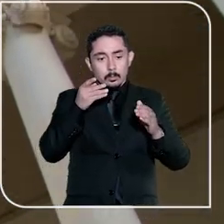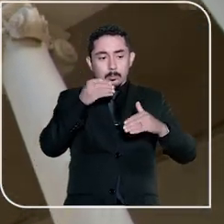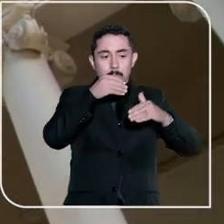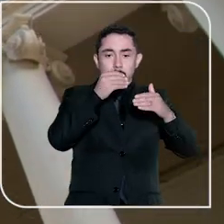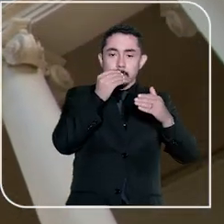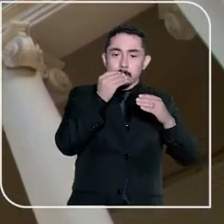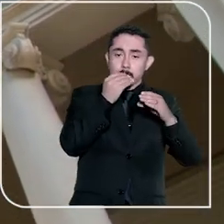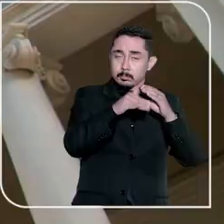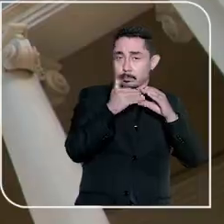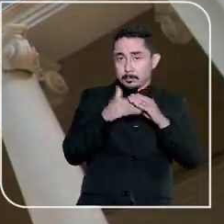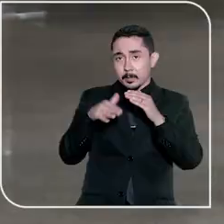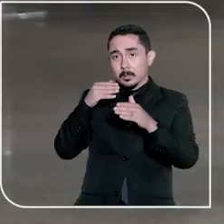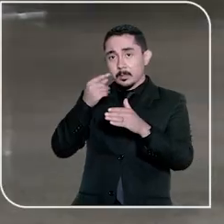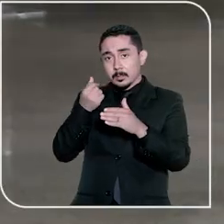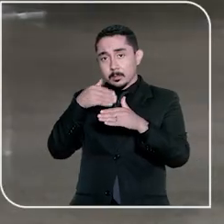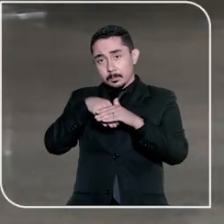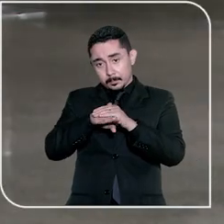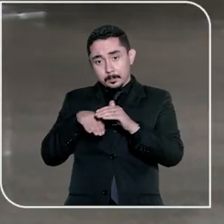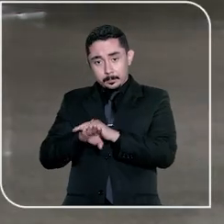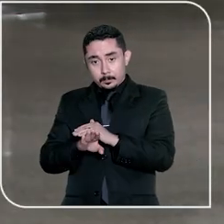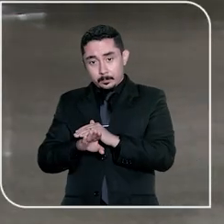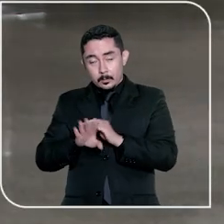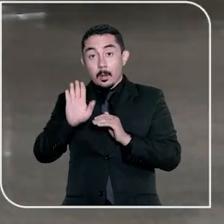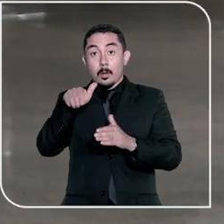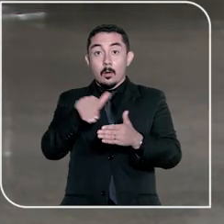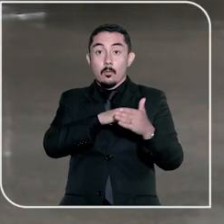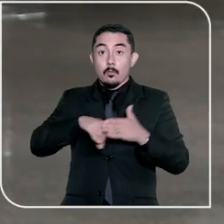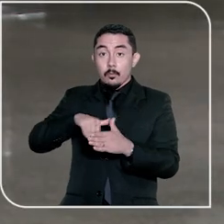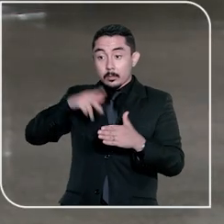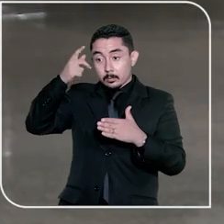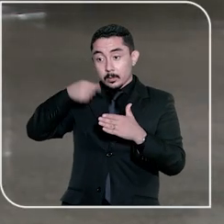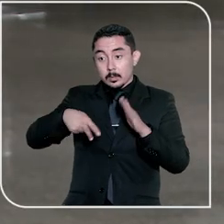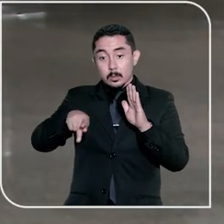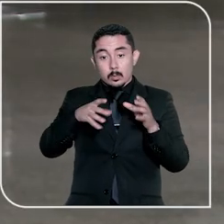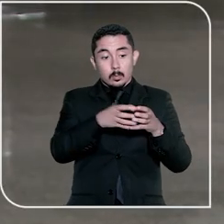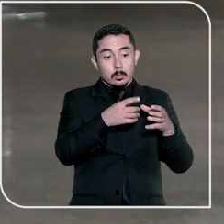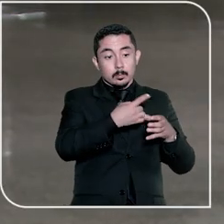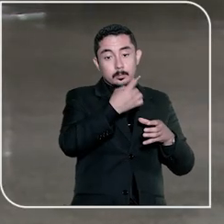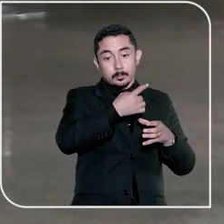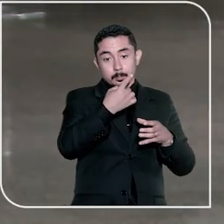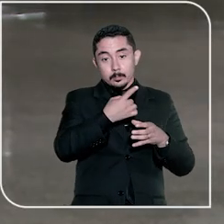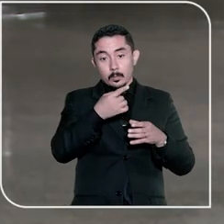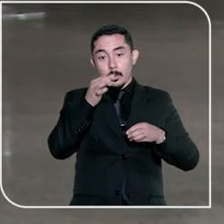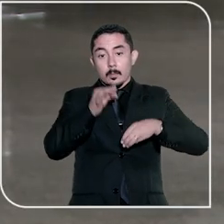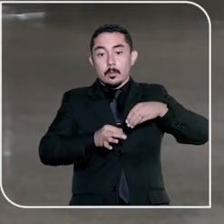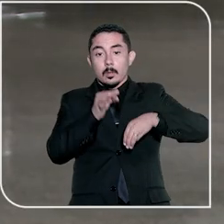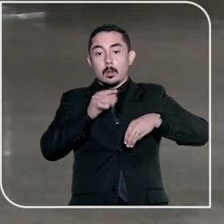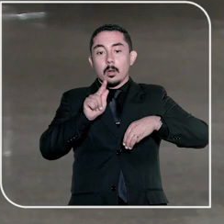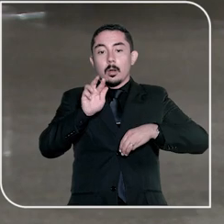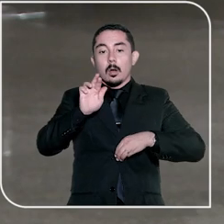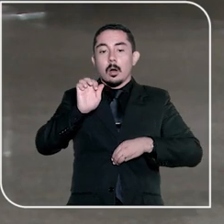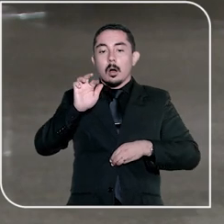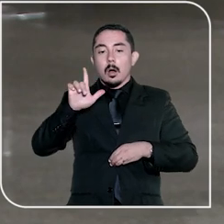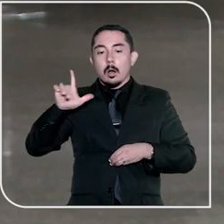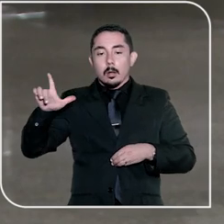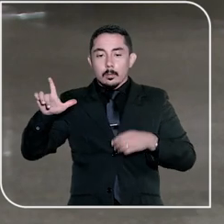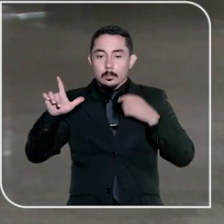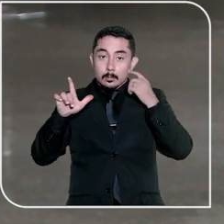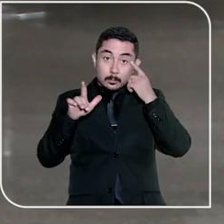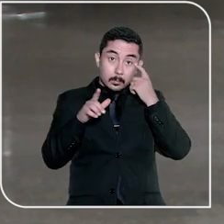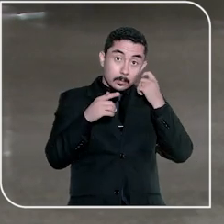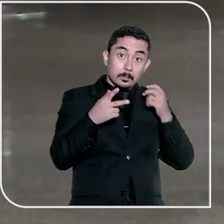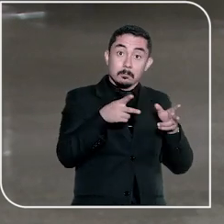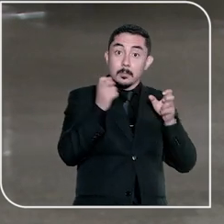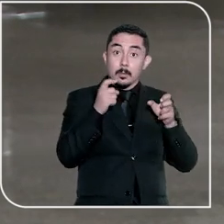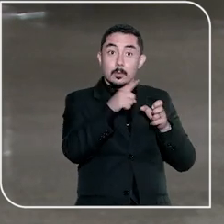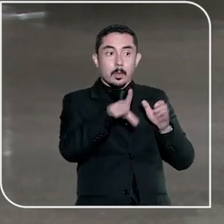depósito judicial da quantia mas no V voto acompanhado pela maioria da primeira turma do STJ o ministro Gurgel de